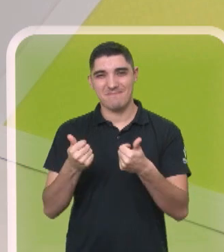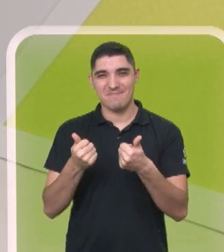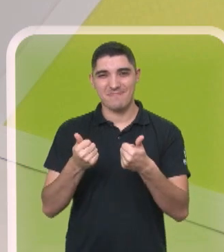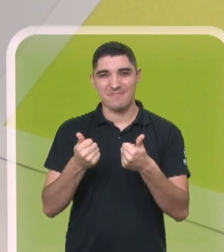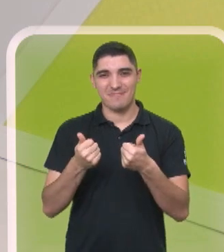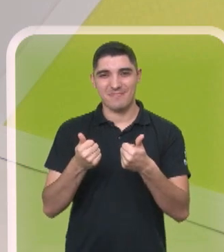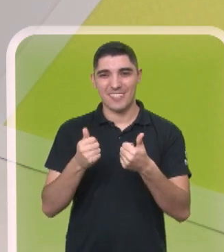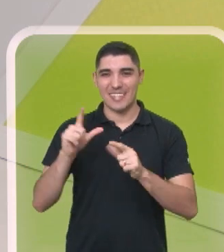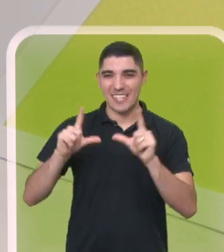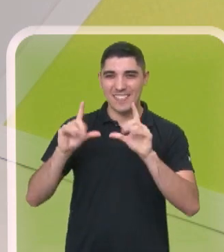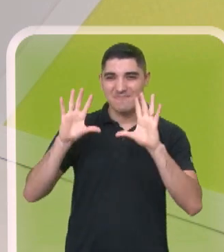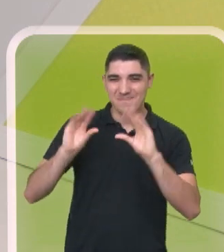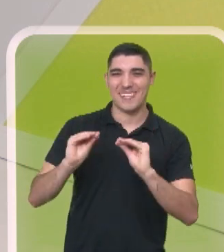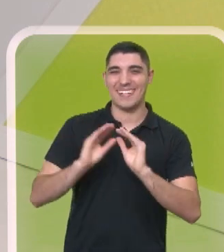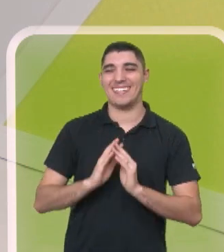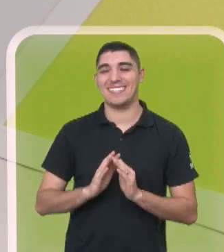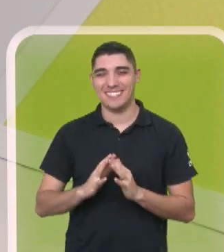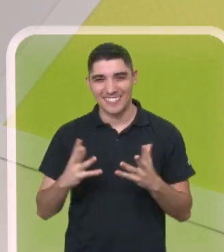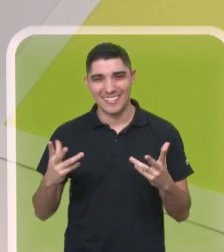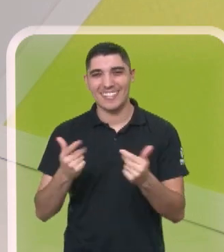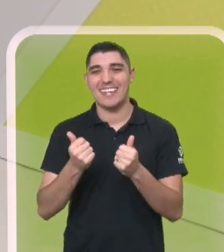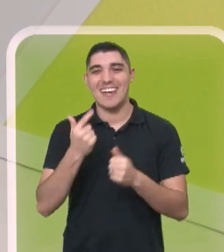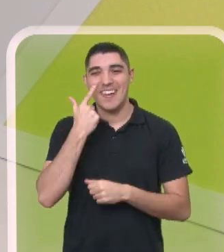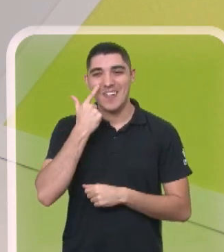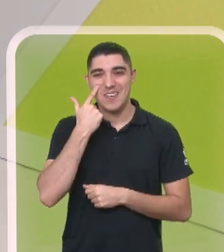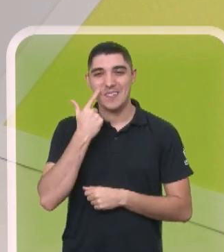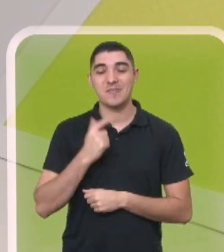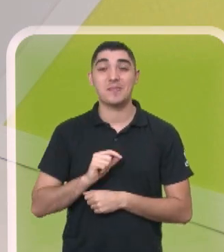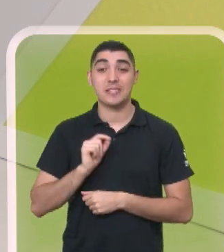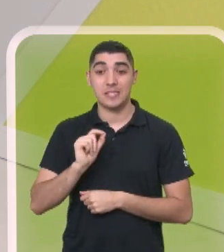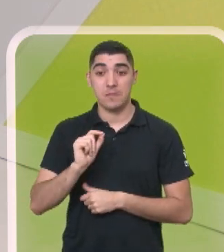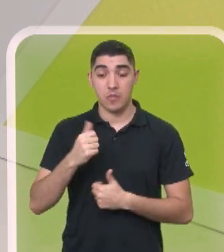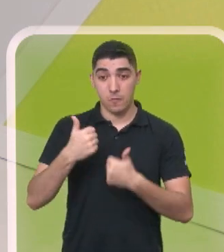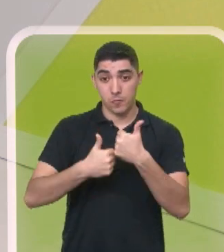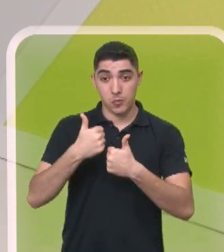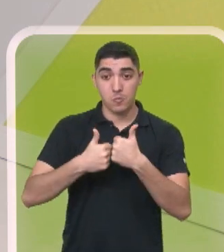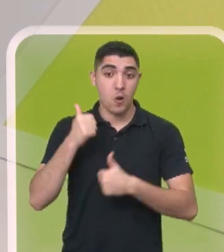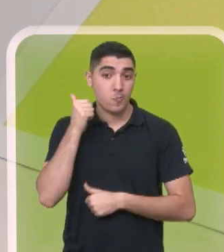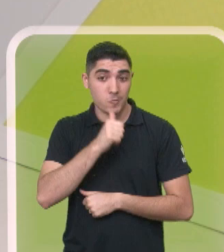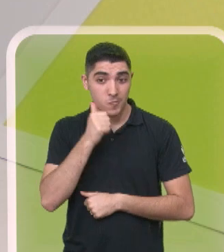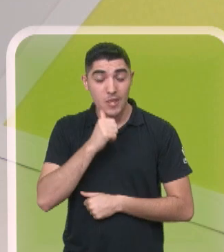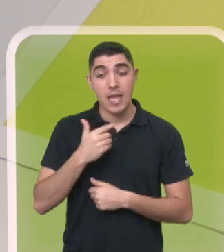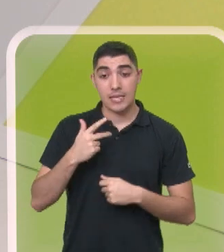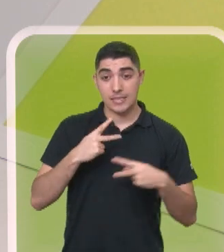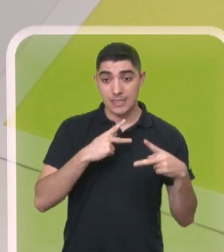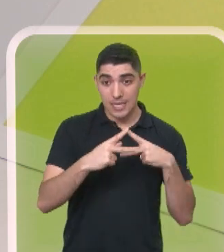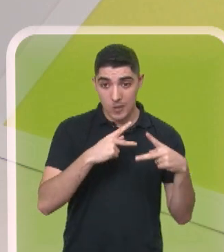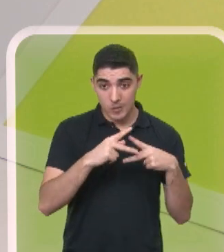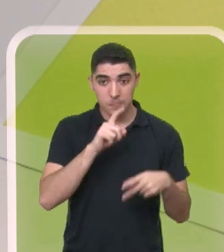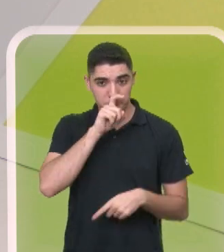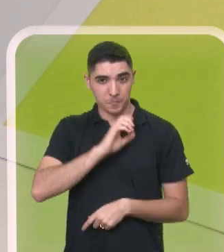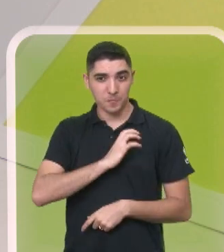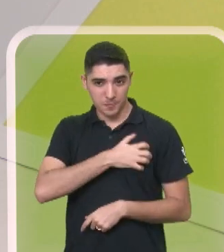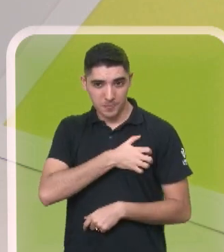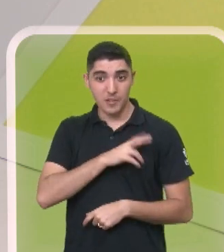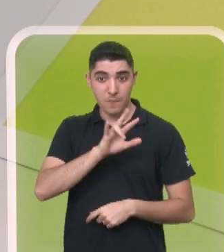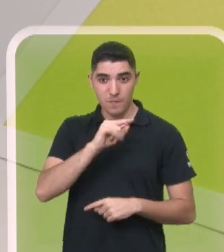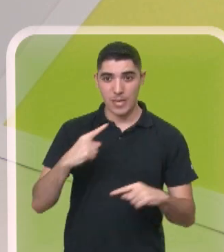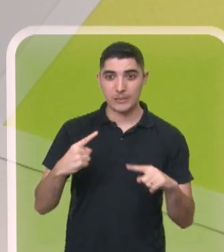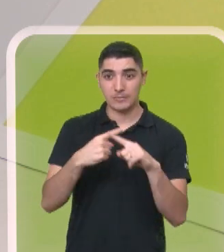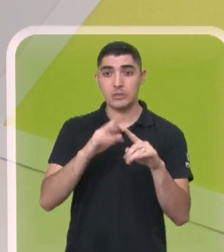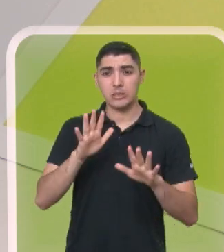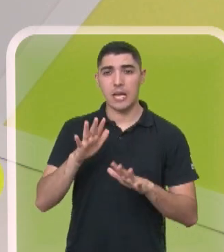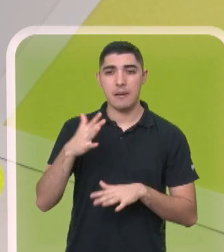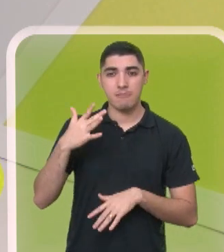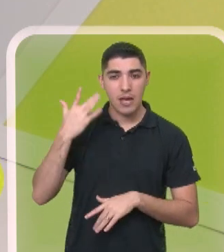essa televisão, que beleza. Falando agora, meu caro Brunão, de futebol feminino, time do São José volta aos gramados depois de